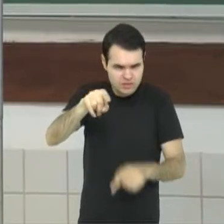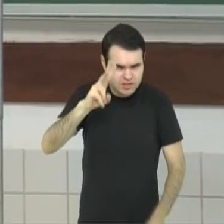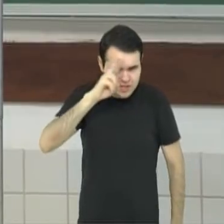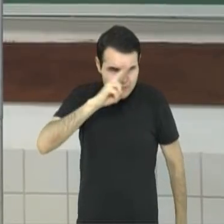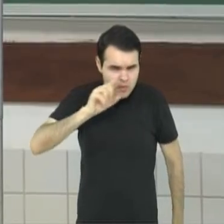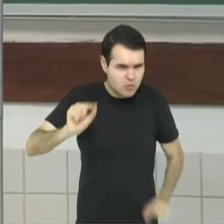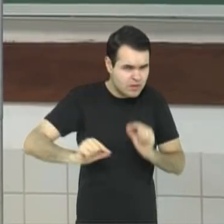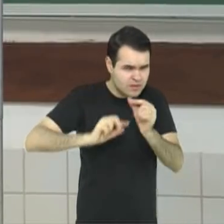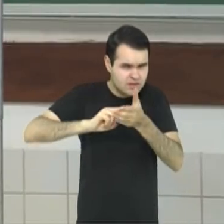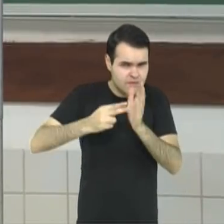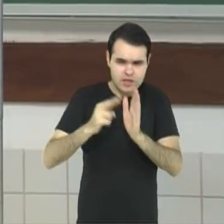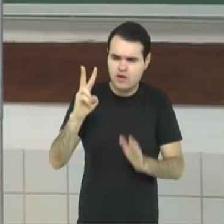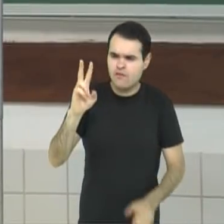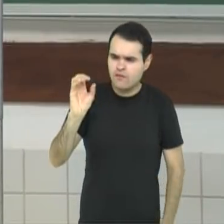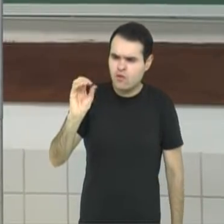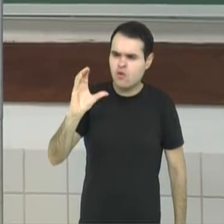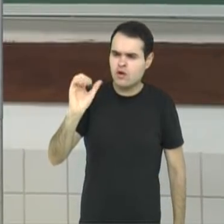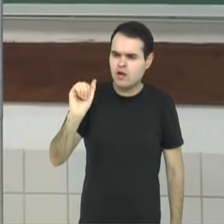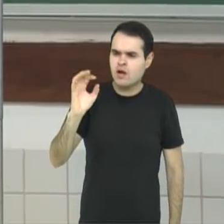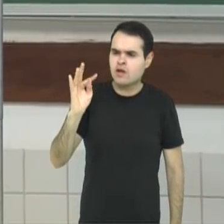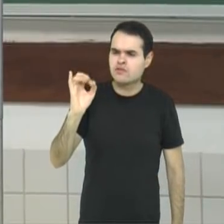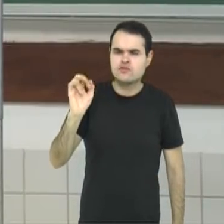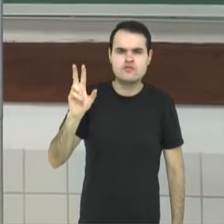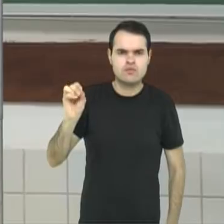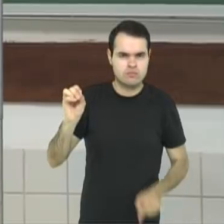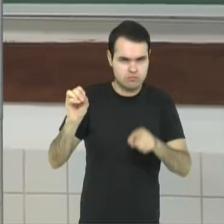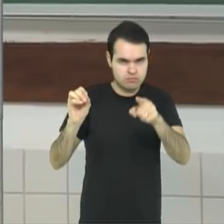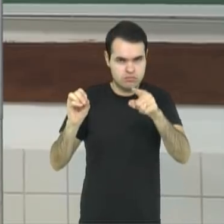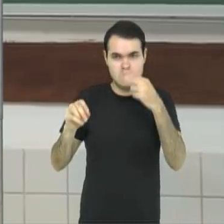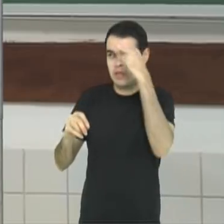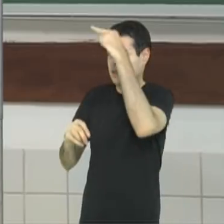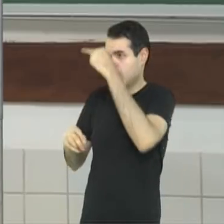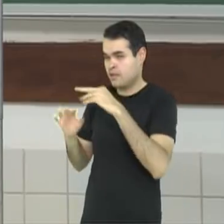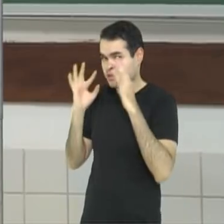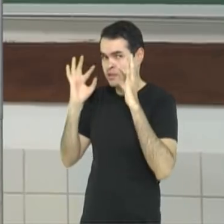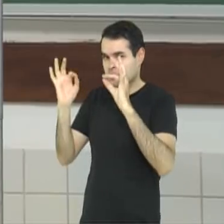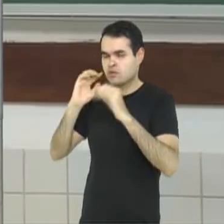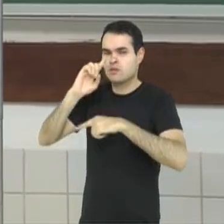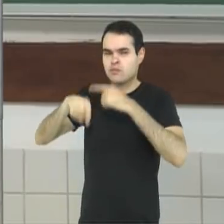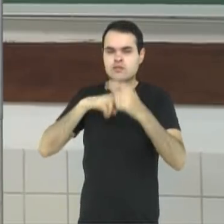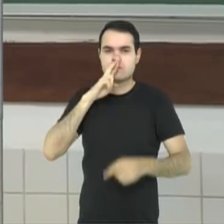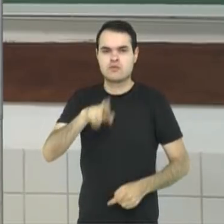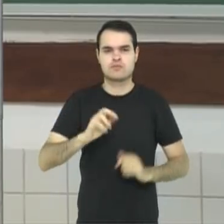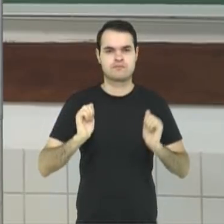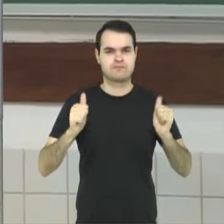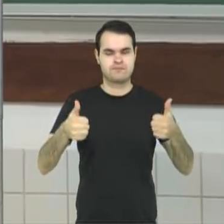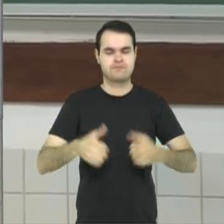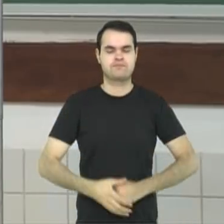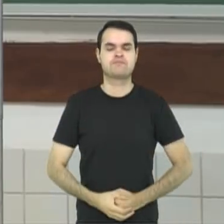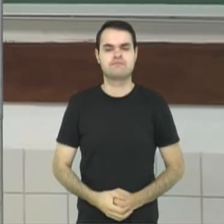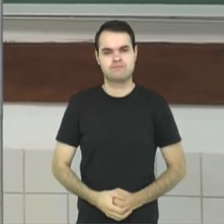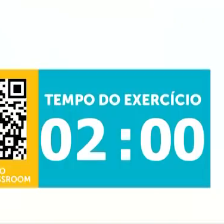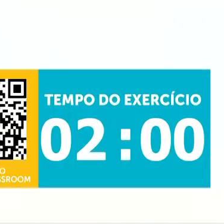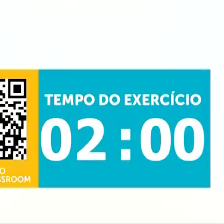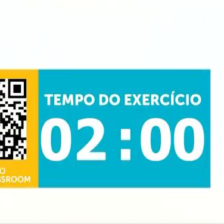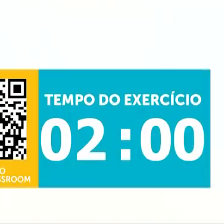carta? Então eu vou pedir para vocês lerem com atenção e aí vocês vão tentar dar conta de responder o nosso terceiro exercício de